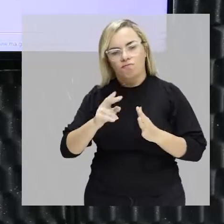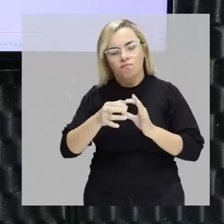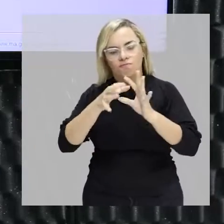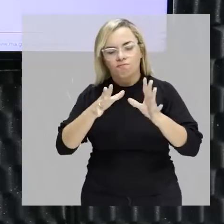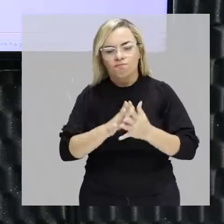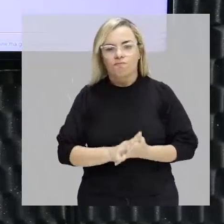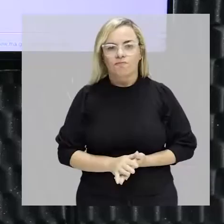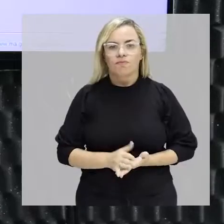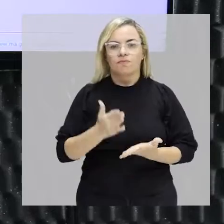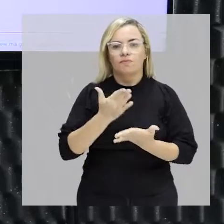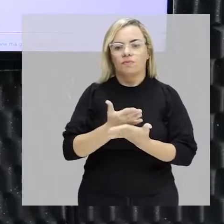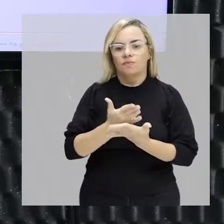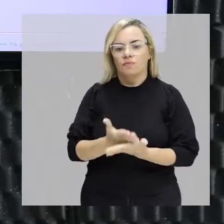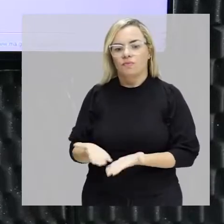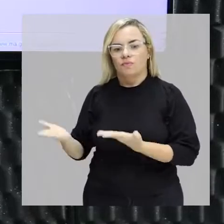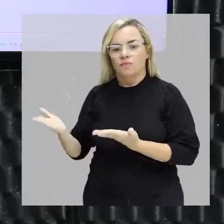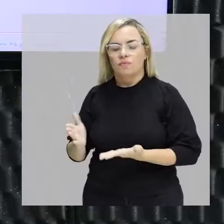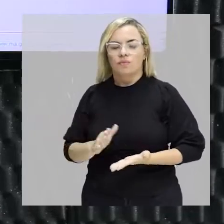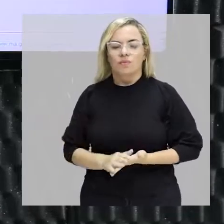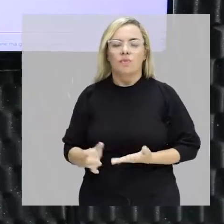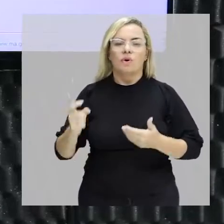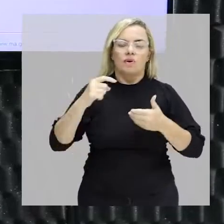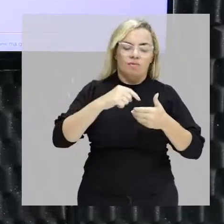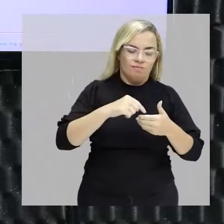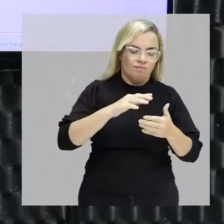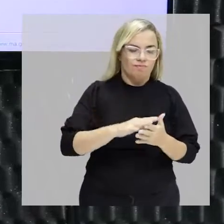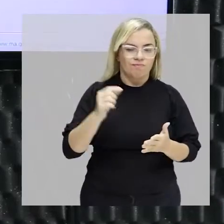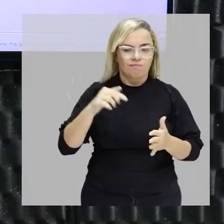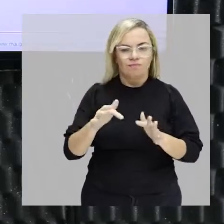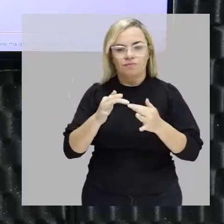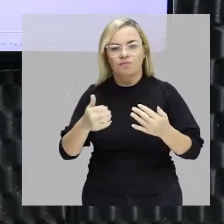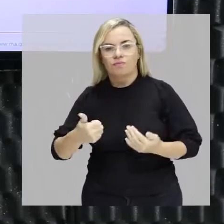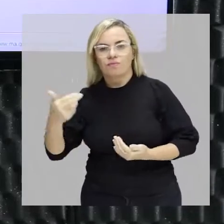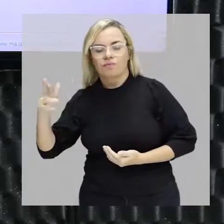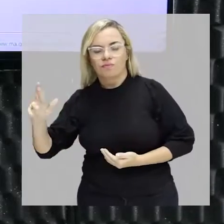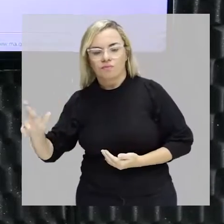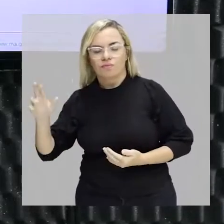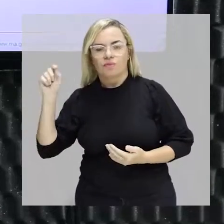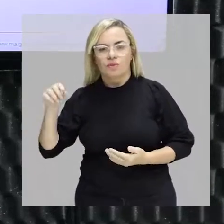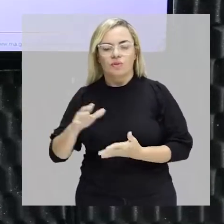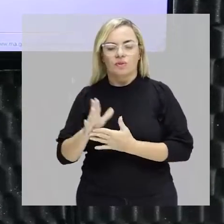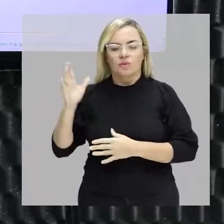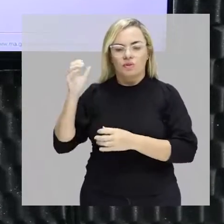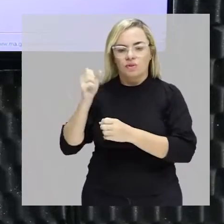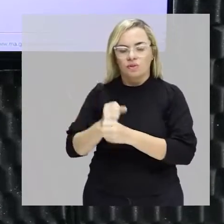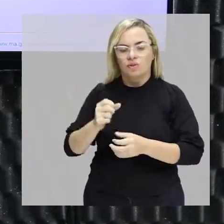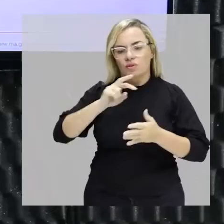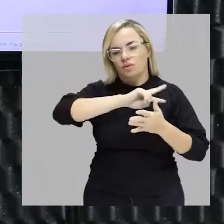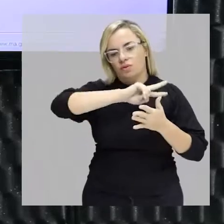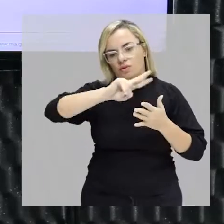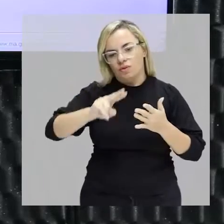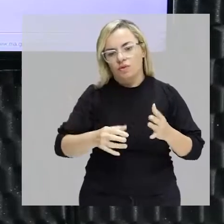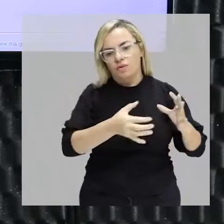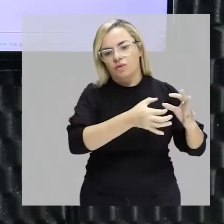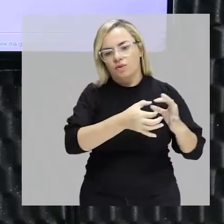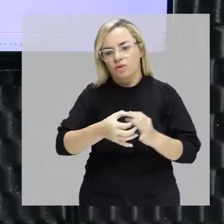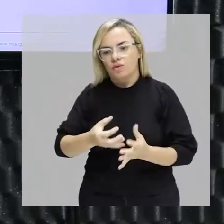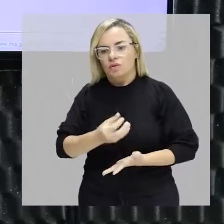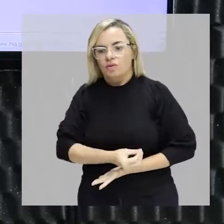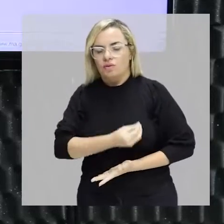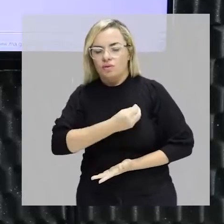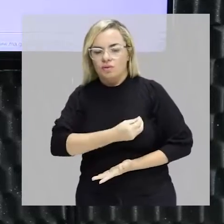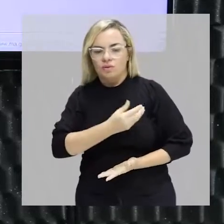aí eu te trago novamente para esse universo da função do primeiro grau. Como eu te disse, são muitas as situações do nosso dia a